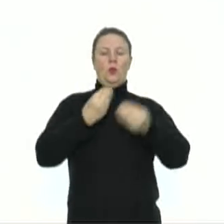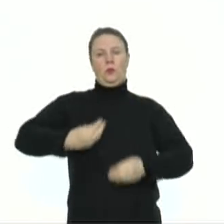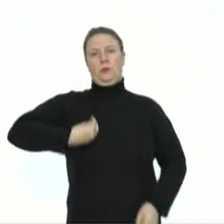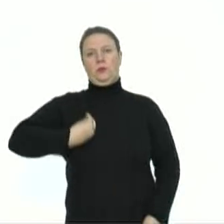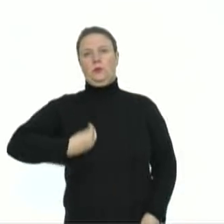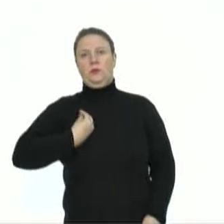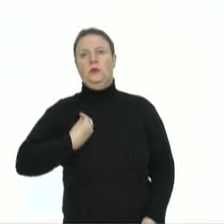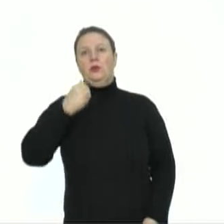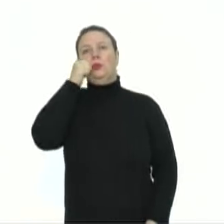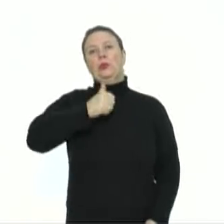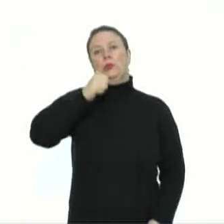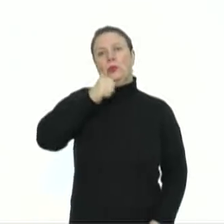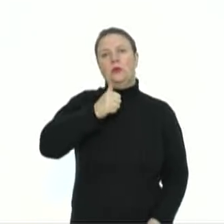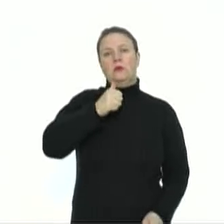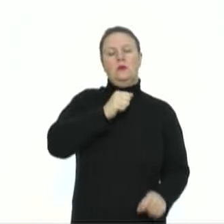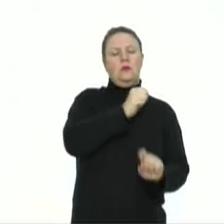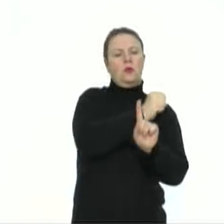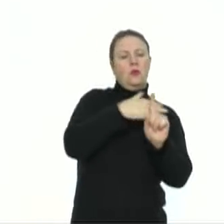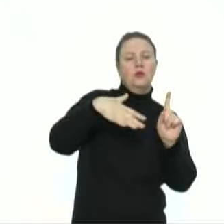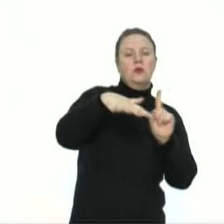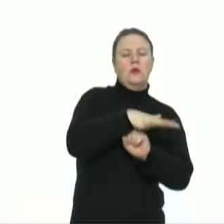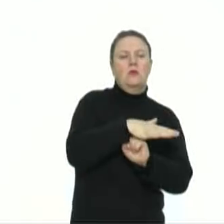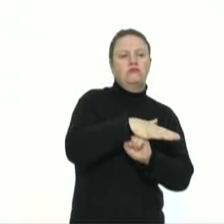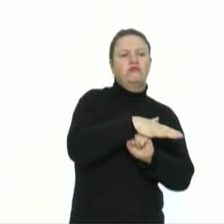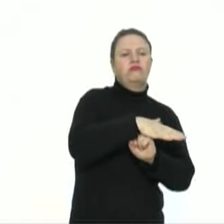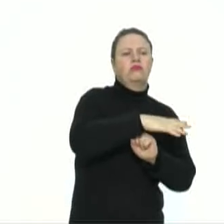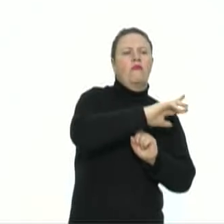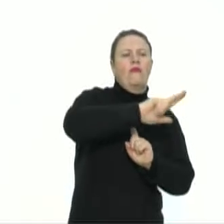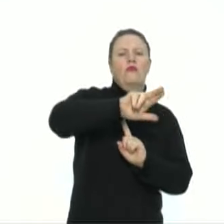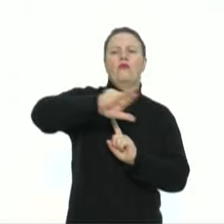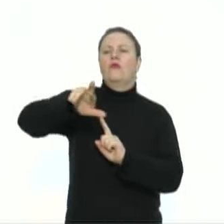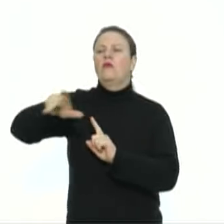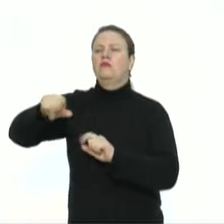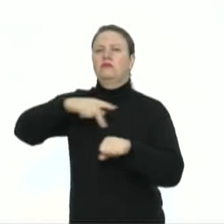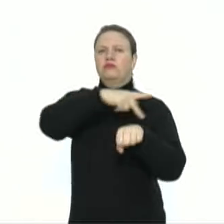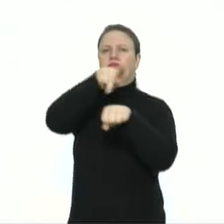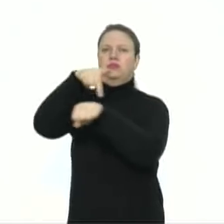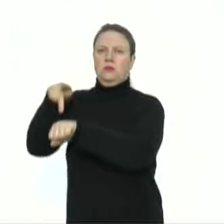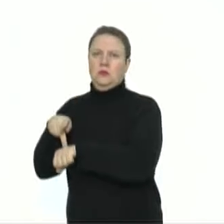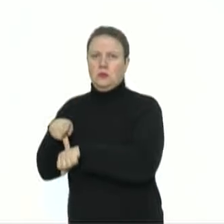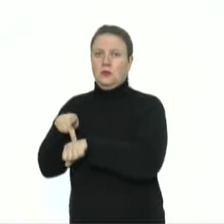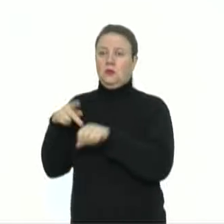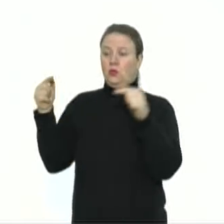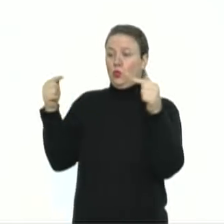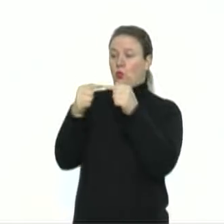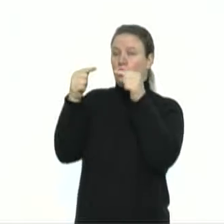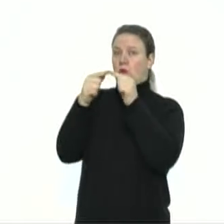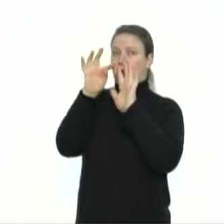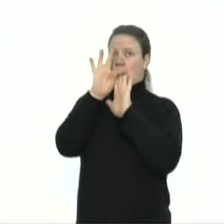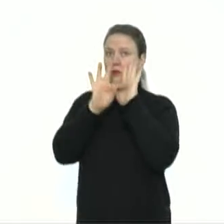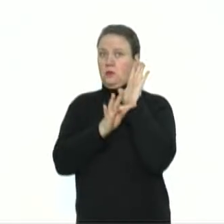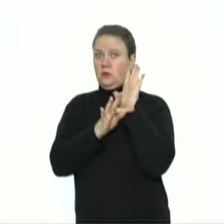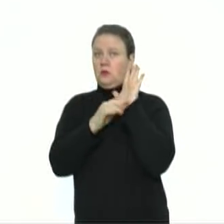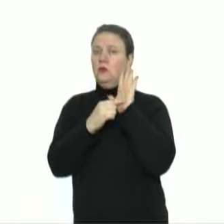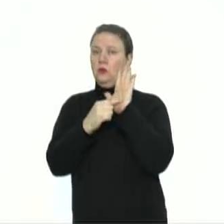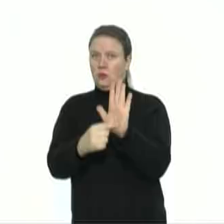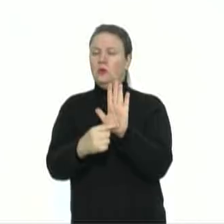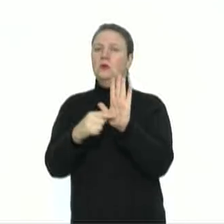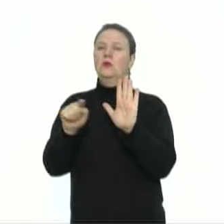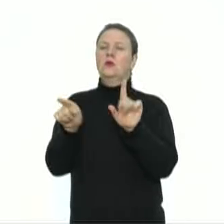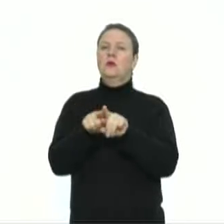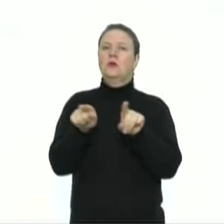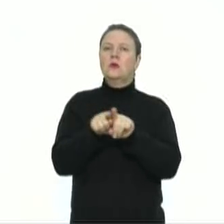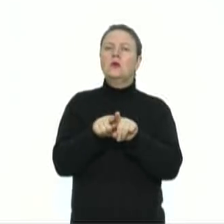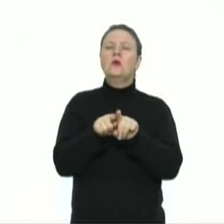mulheres, em diversas sociedades. De acordo com o texto de Miriam Goldenberg, a abordagem realizada